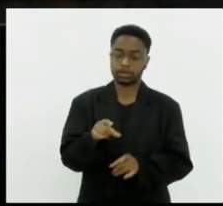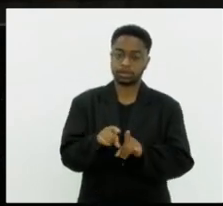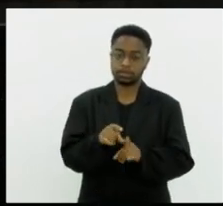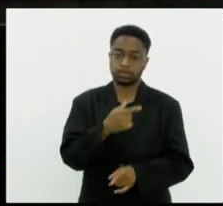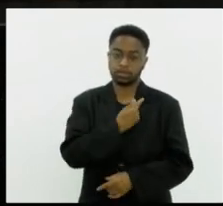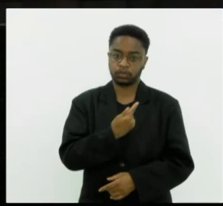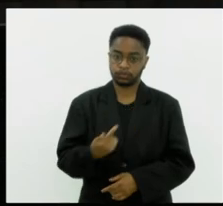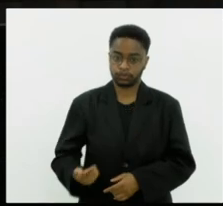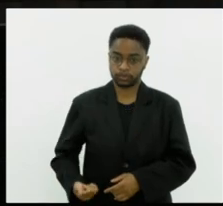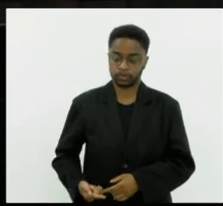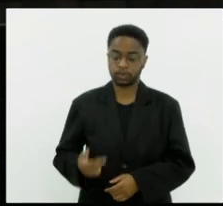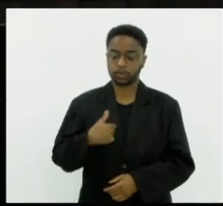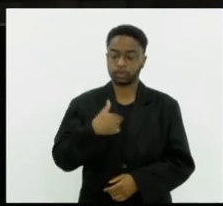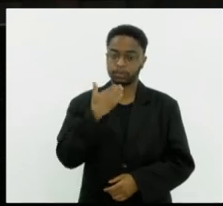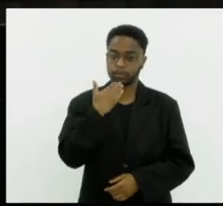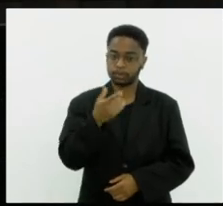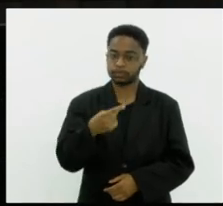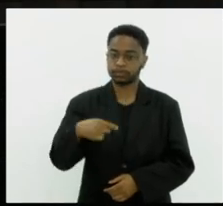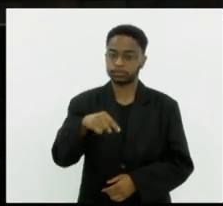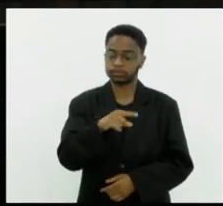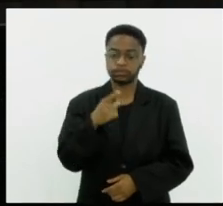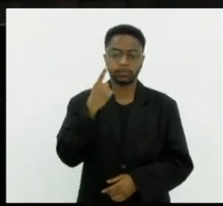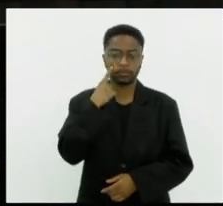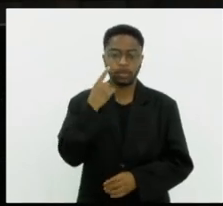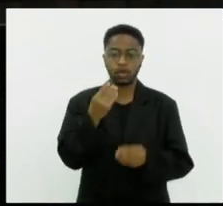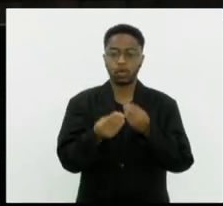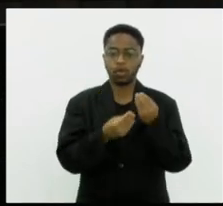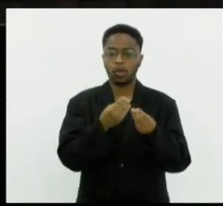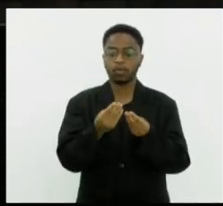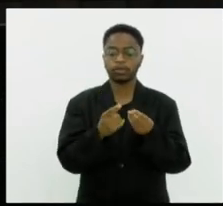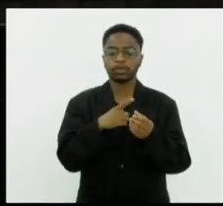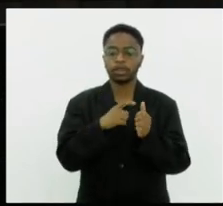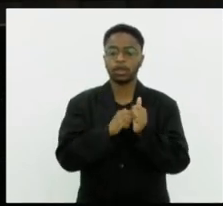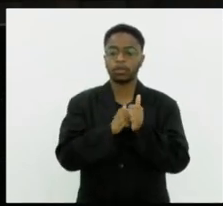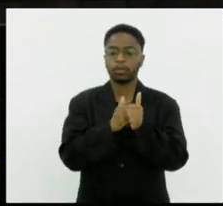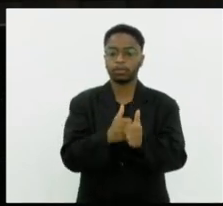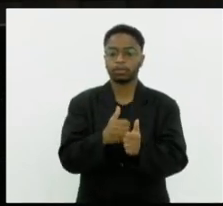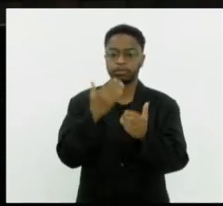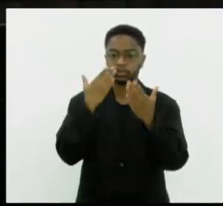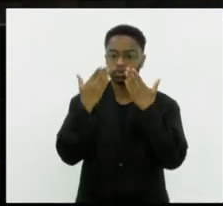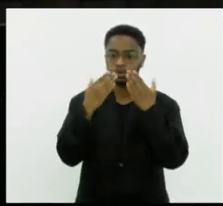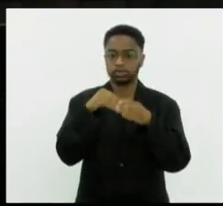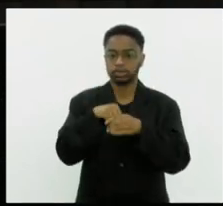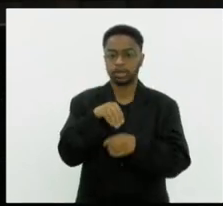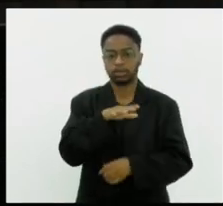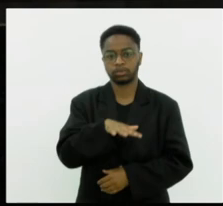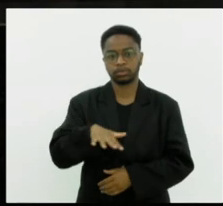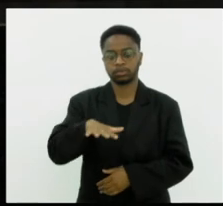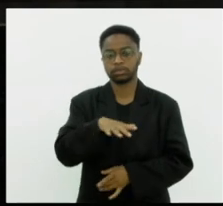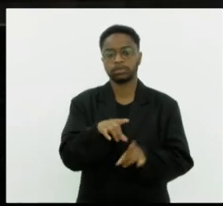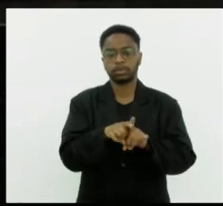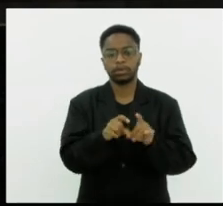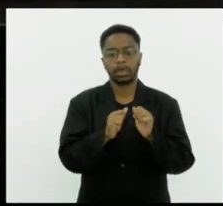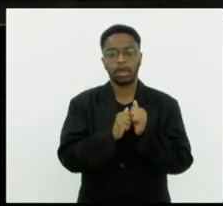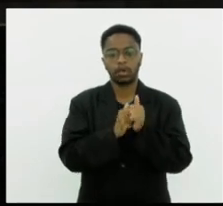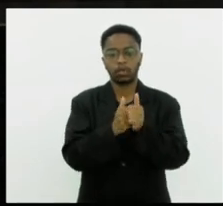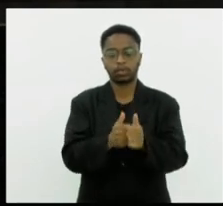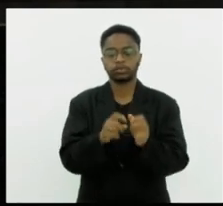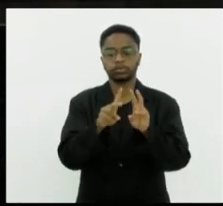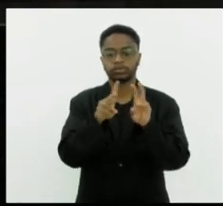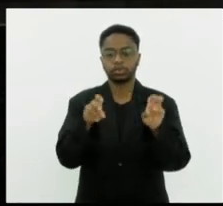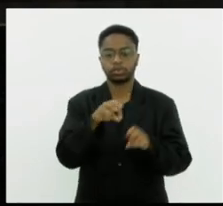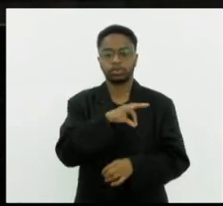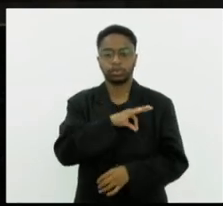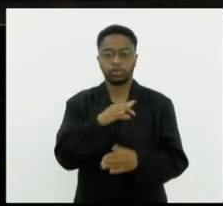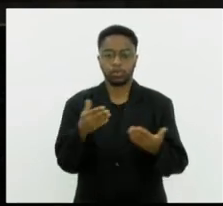governador, verifiquem como anda o acompanhamento psicológico dentro dessas unidades, o acompanhamento sobre os policiais